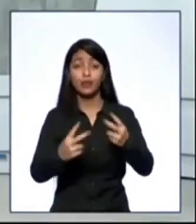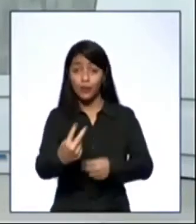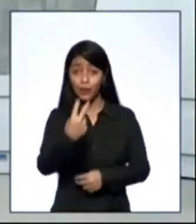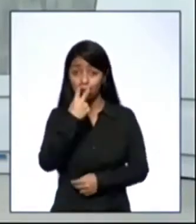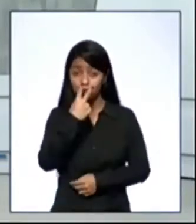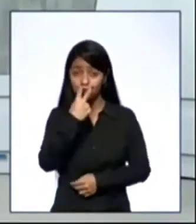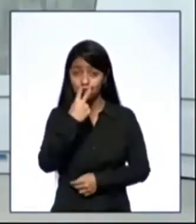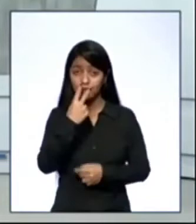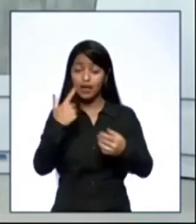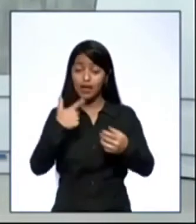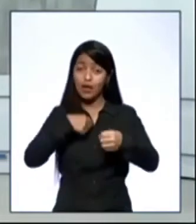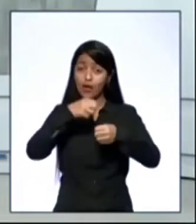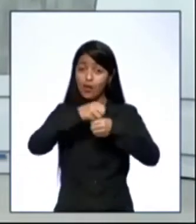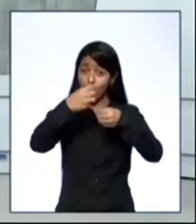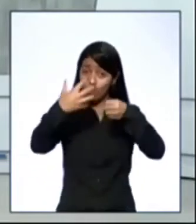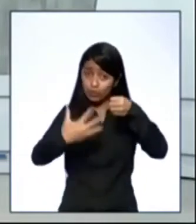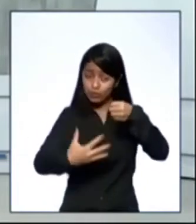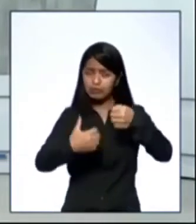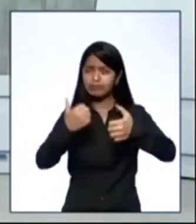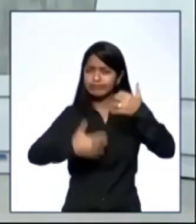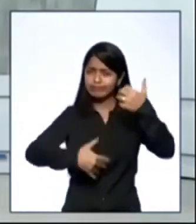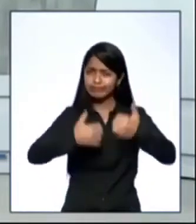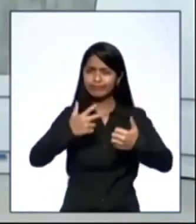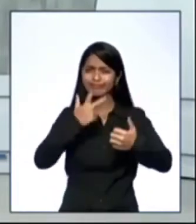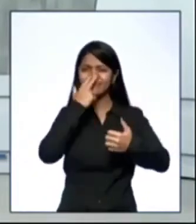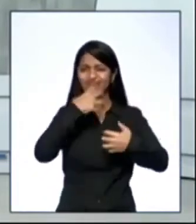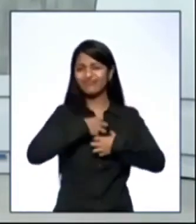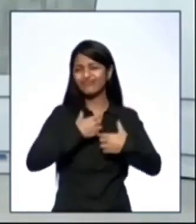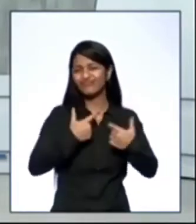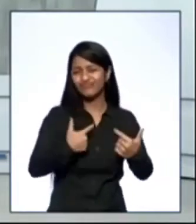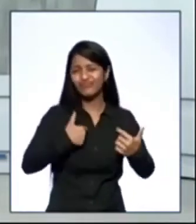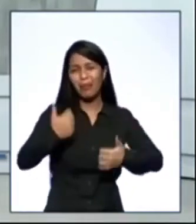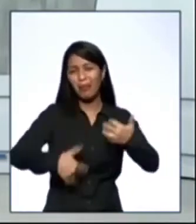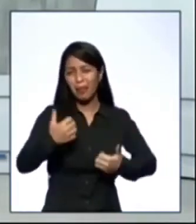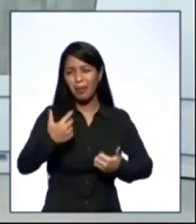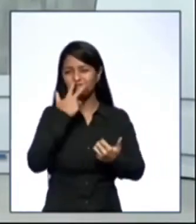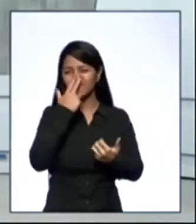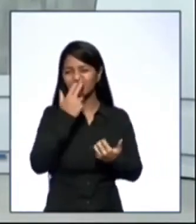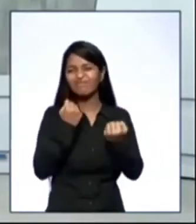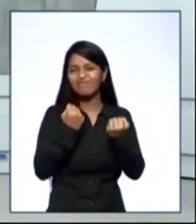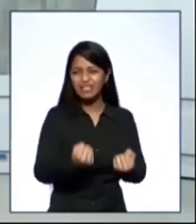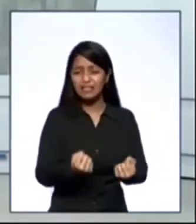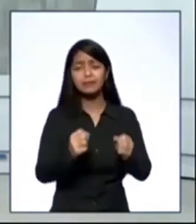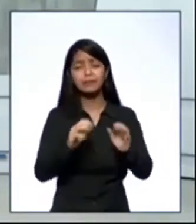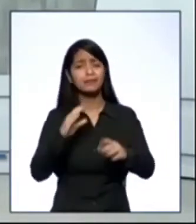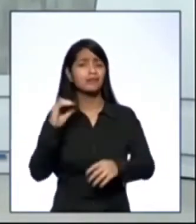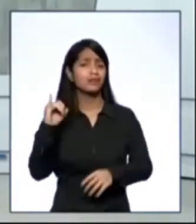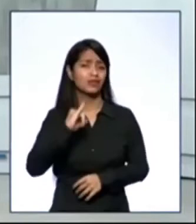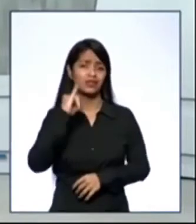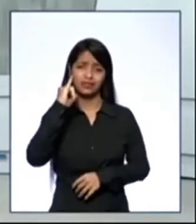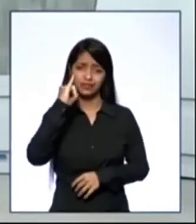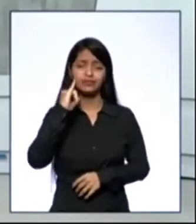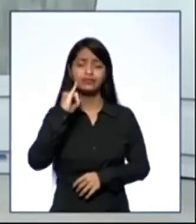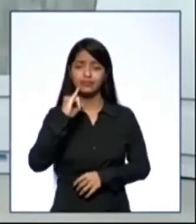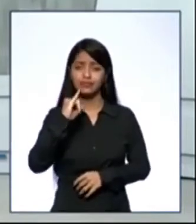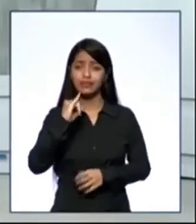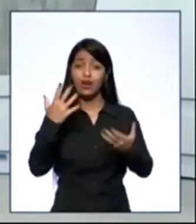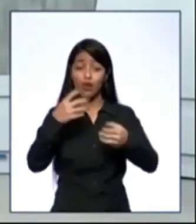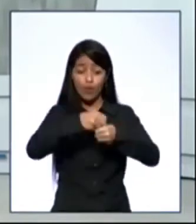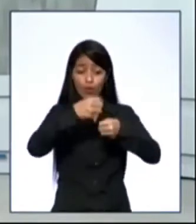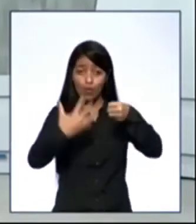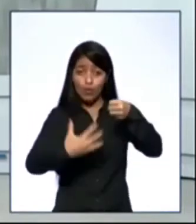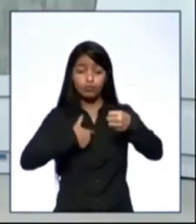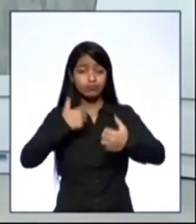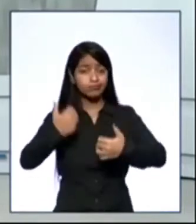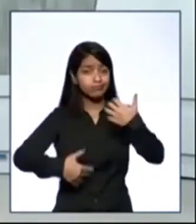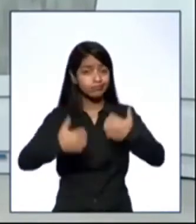Agora é conteúdo, tá? Agora eu vou entrar numa parte mais chatinha, mais pesadona, mas eu acho muito importante. Então, assim, agora é conteúdo. O